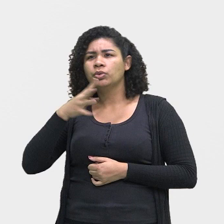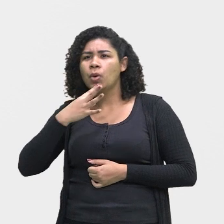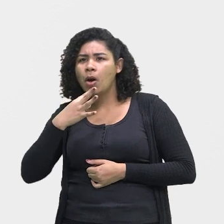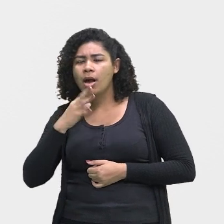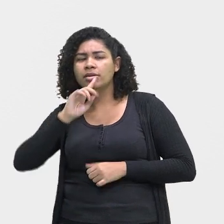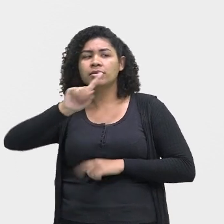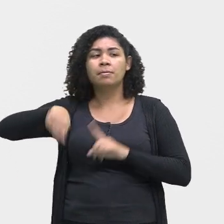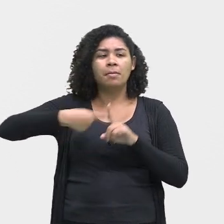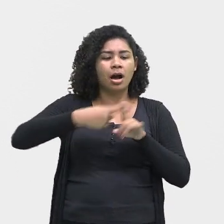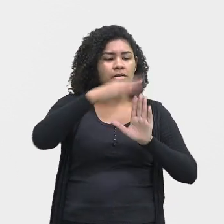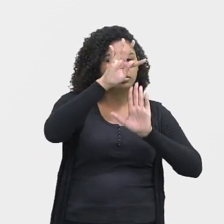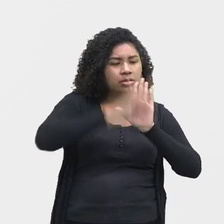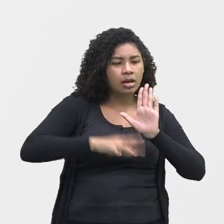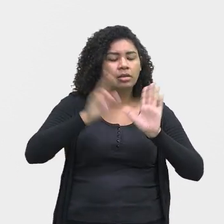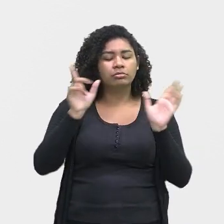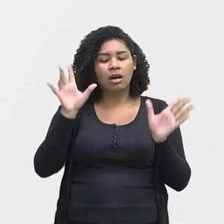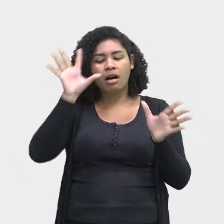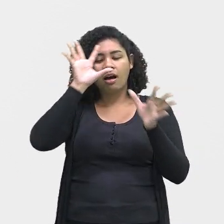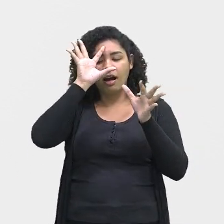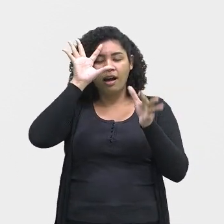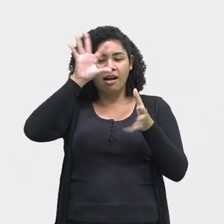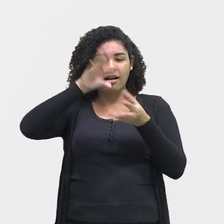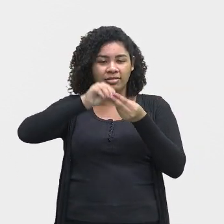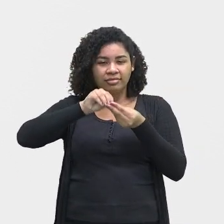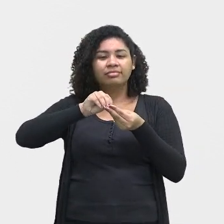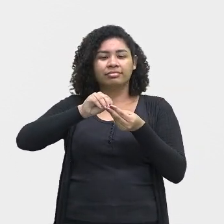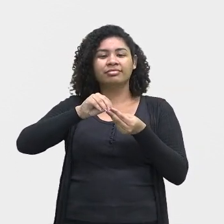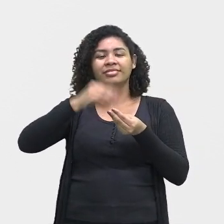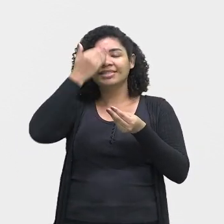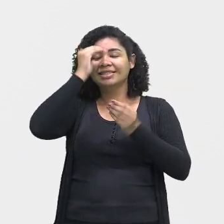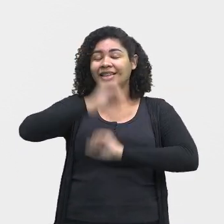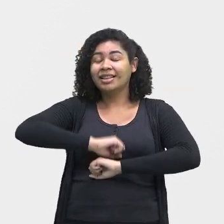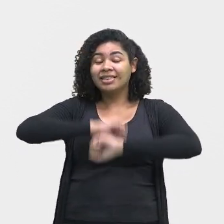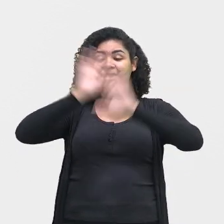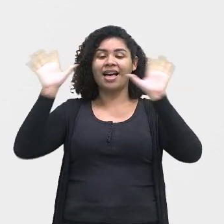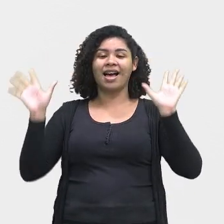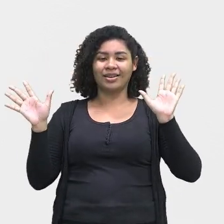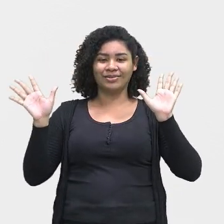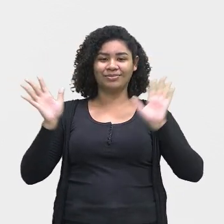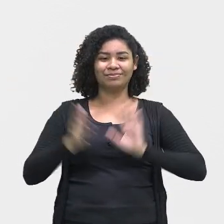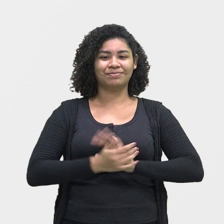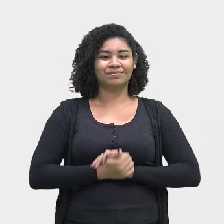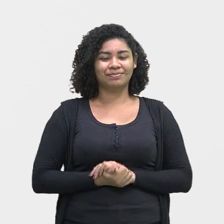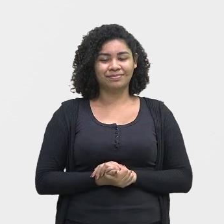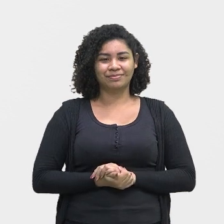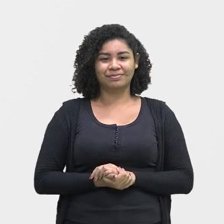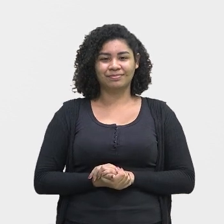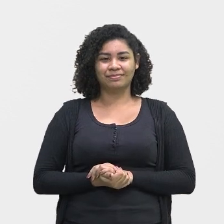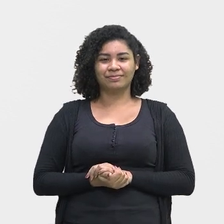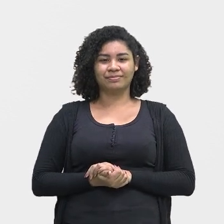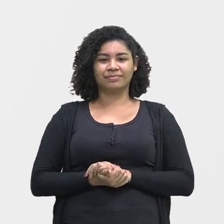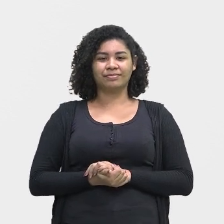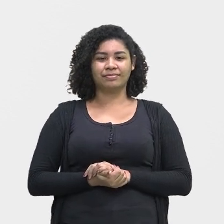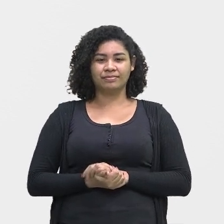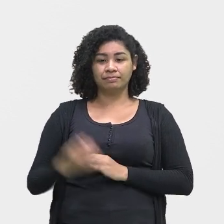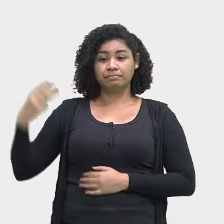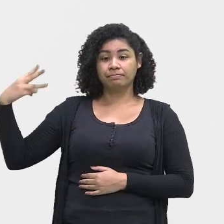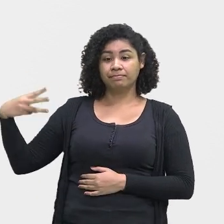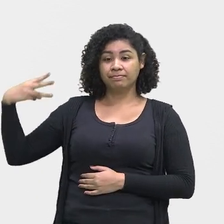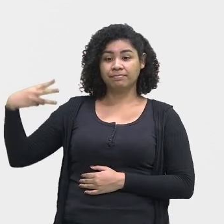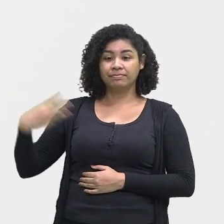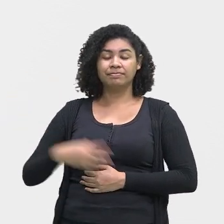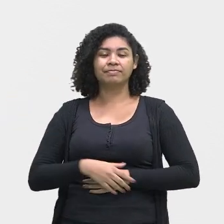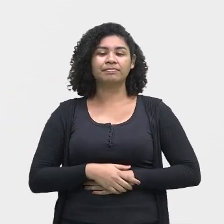no texto, você vai ter uma visão melhor, um entendimento melhor. Let's go! Então,